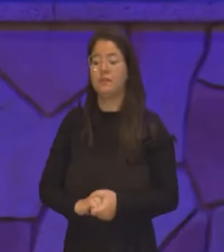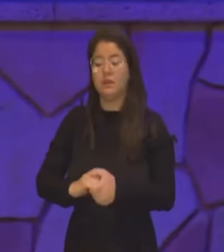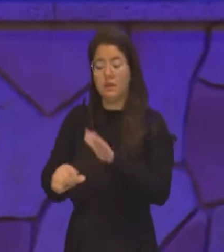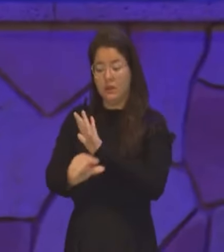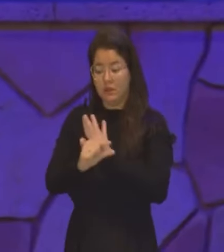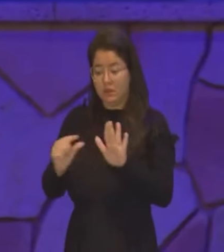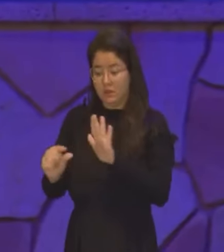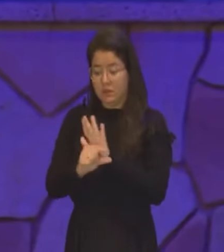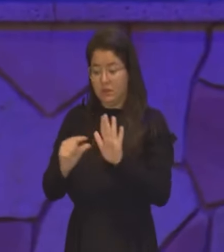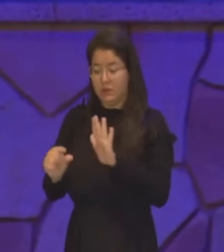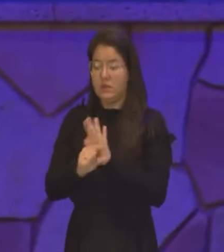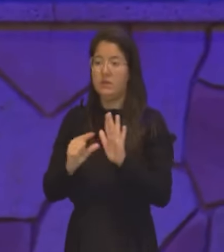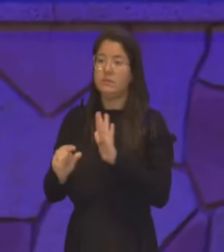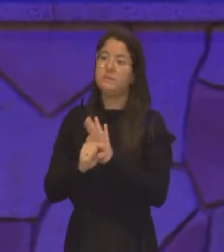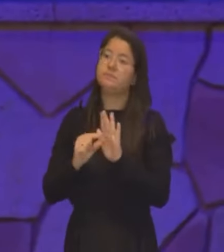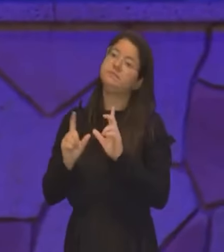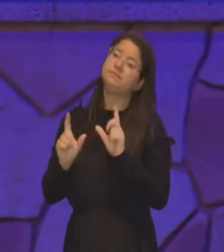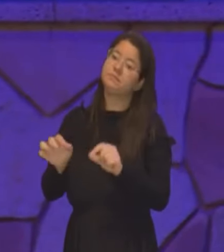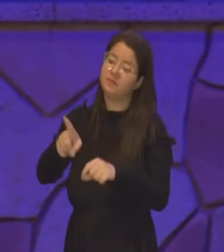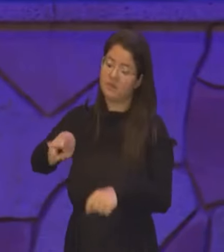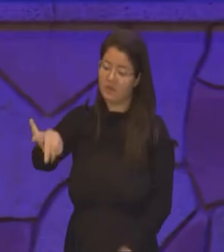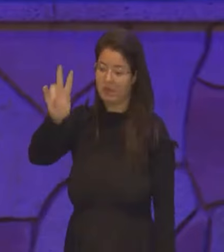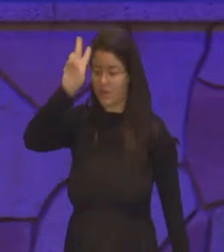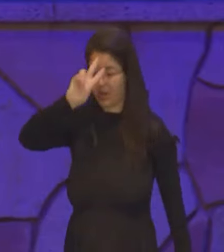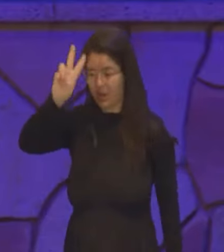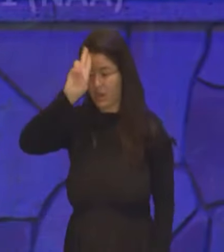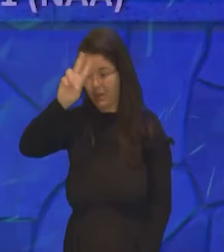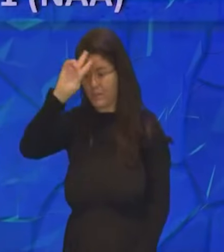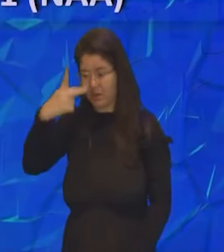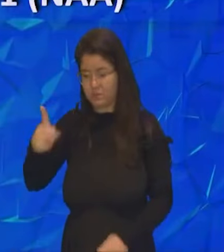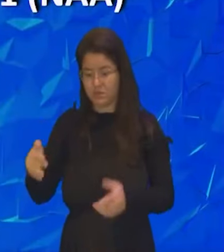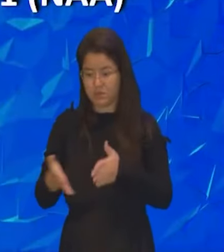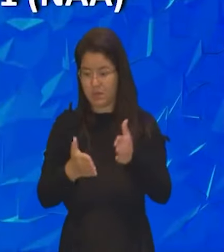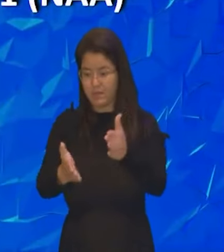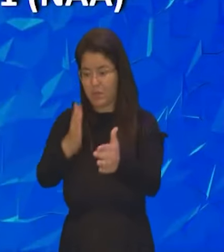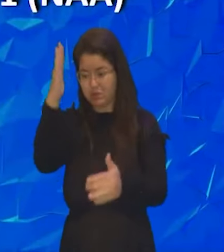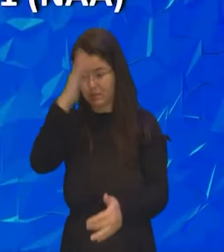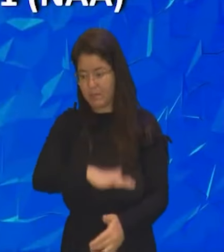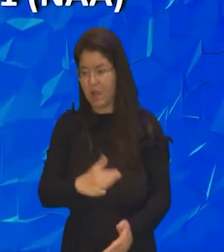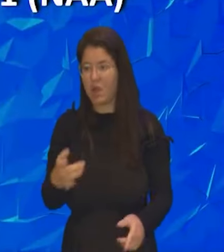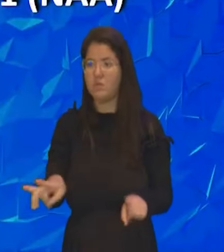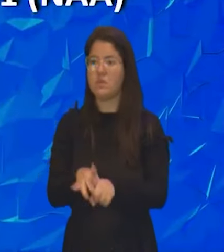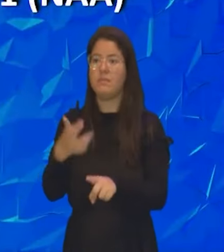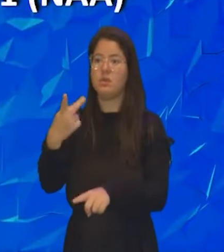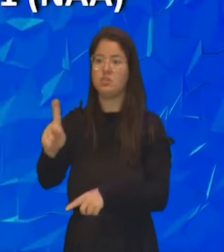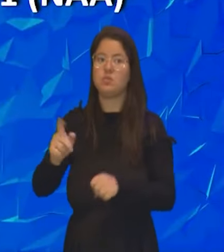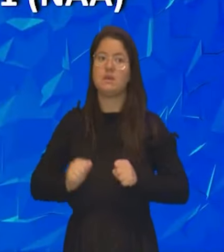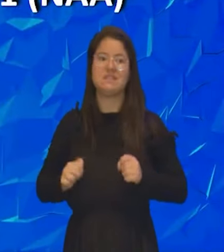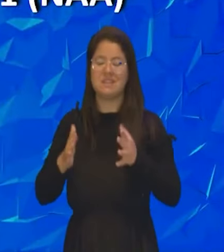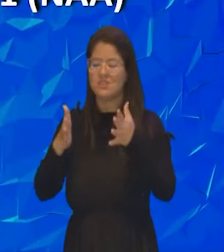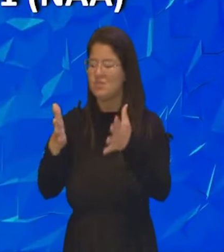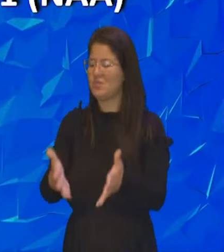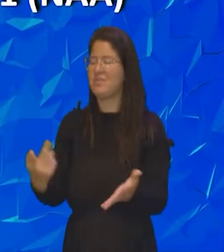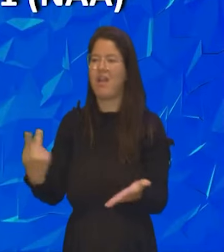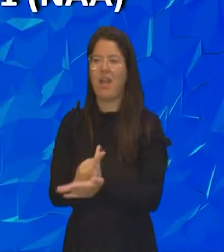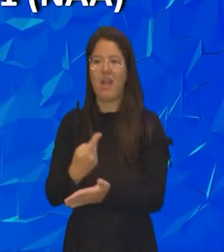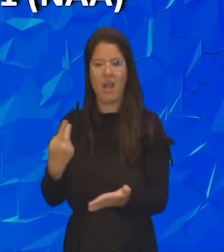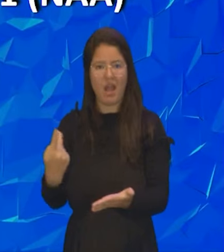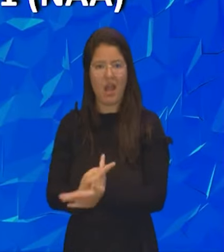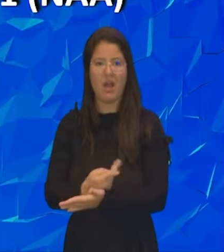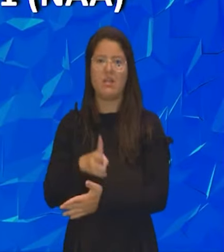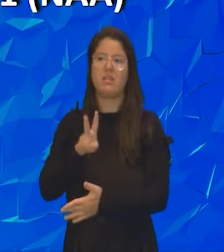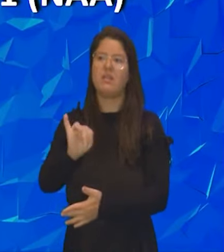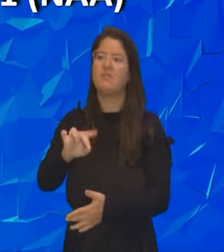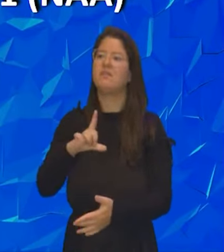verso seguinte: então vocês se lembrarão dos seus maus caminhos e das suas ações que não foram boas, e